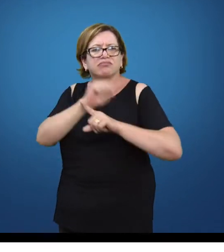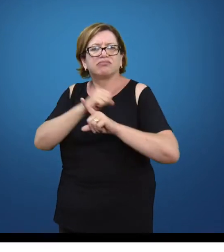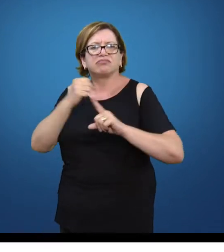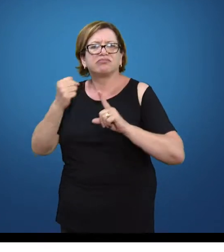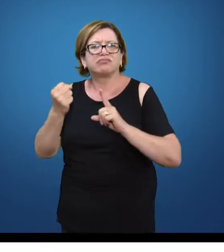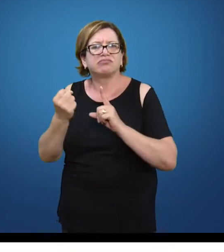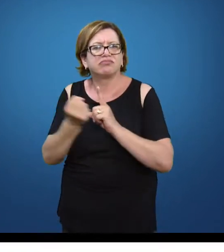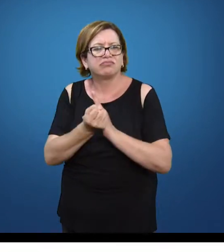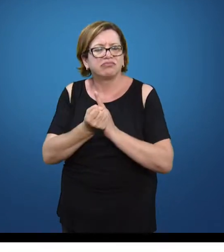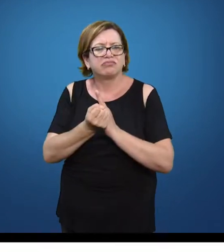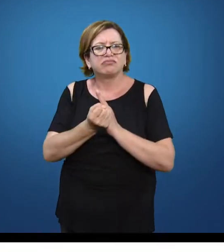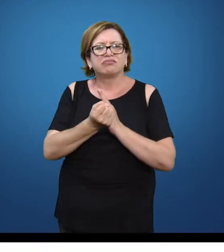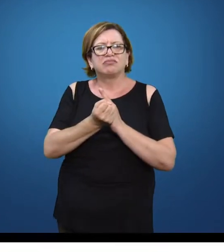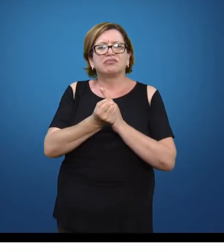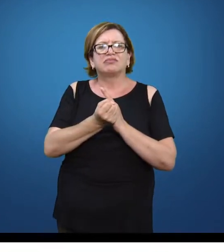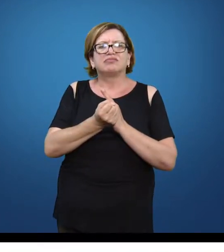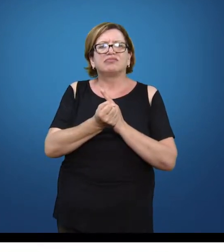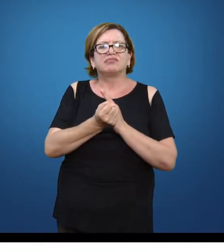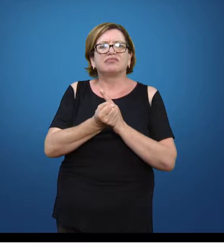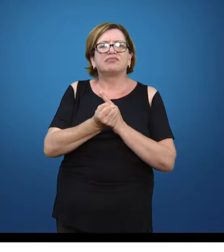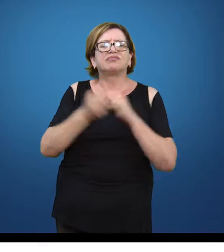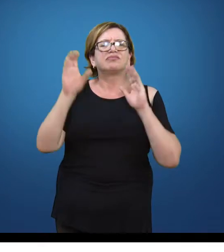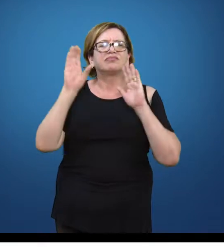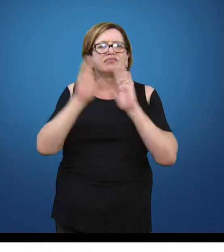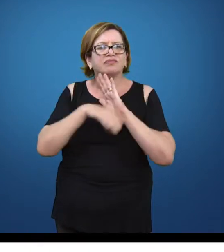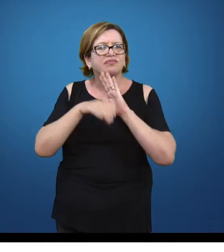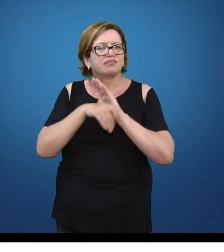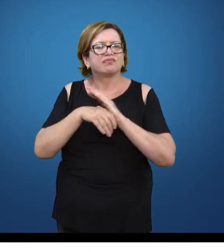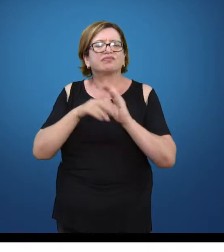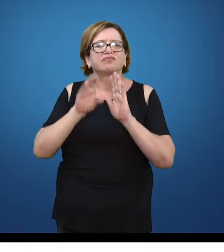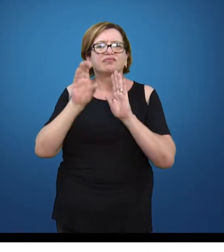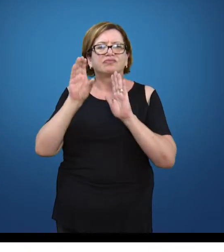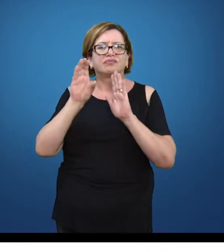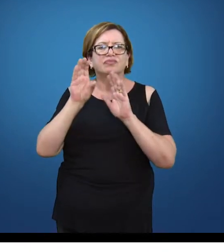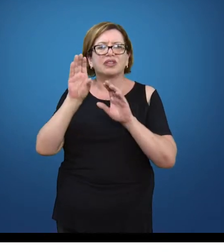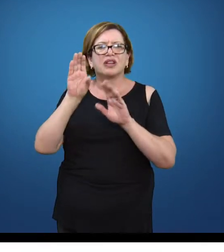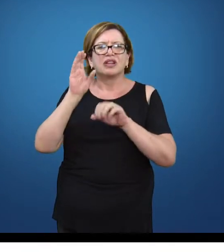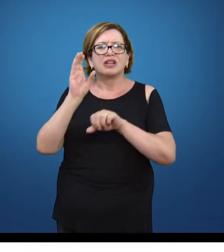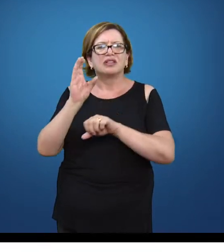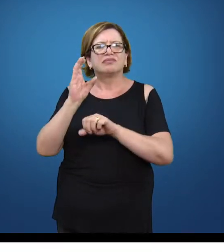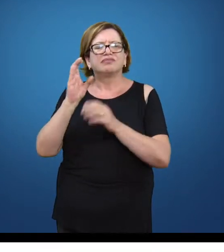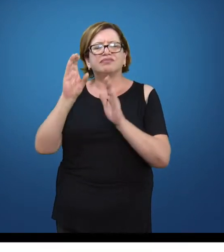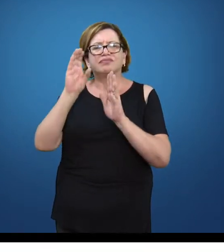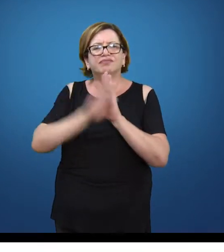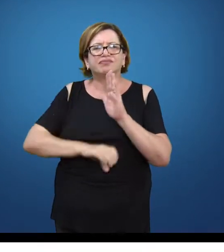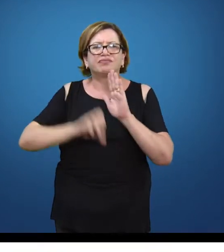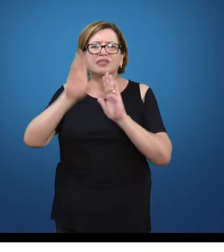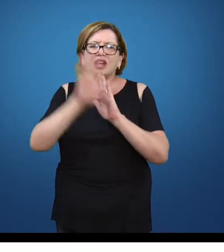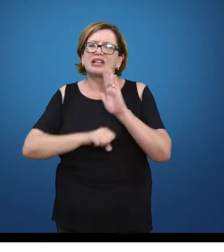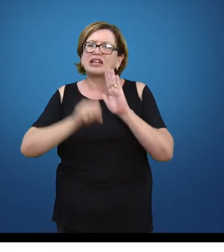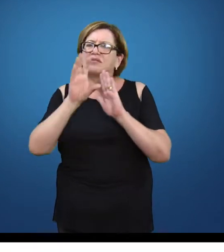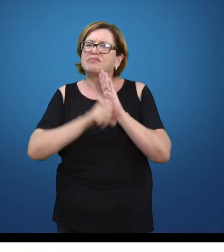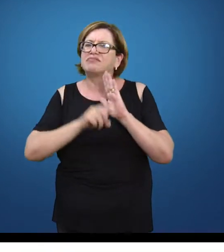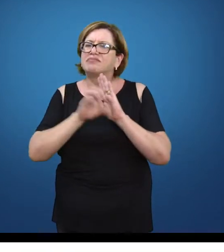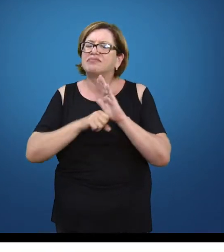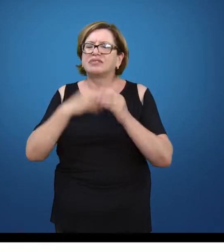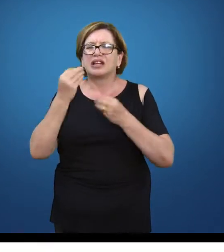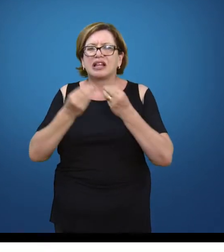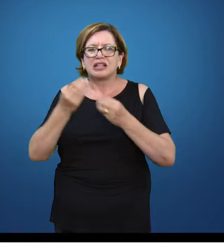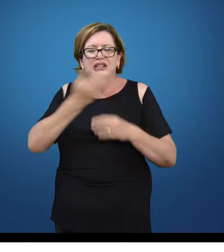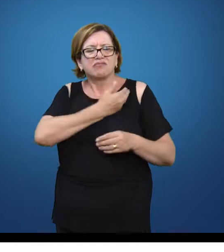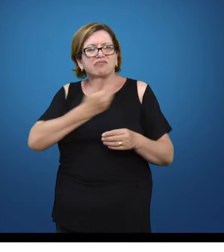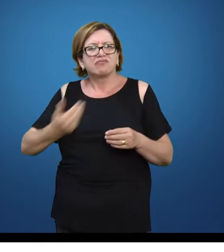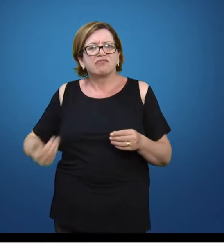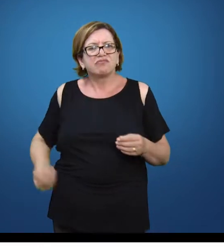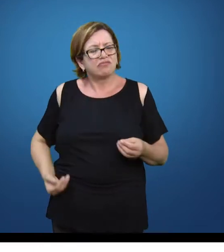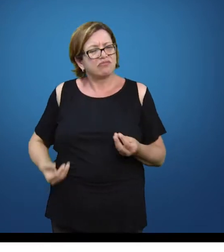Estado capitalista. Por mais que a gente passou e ainda passa por governantes que muitas vezes diz